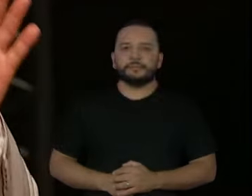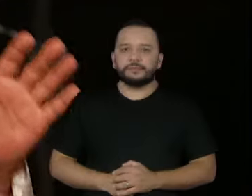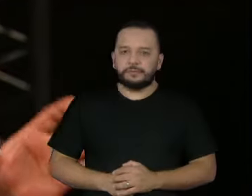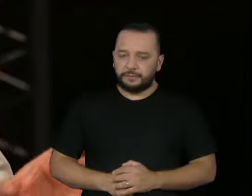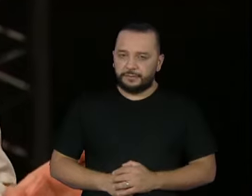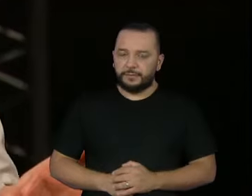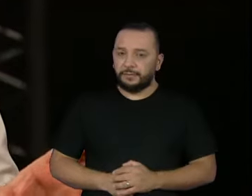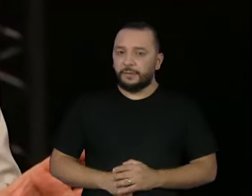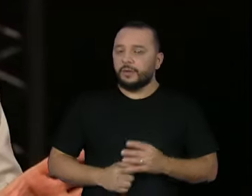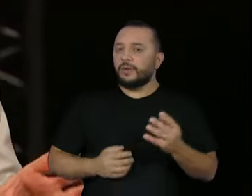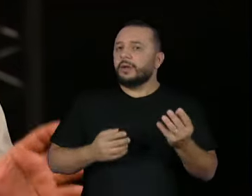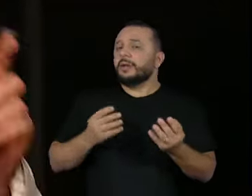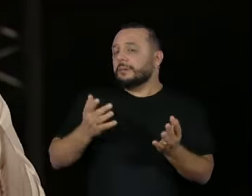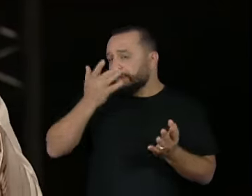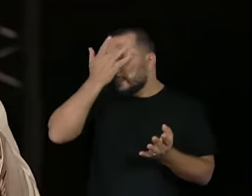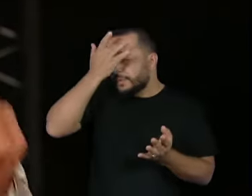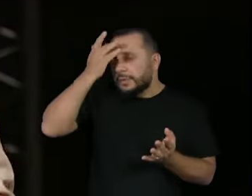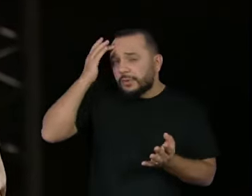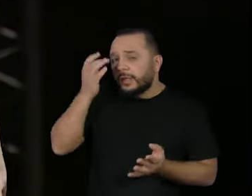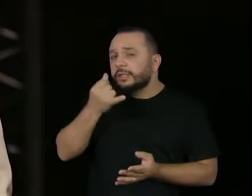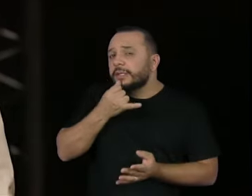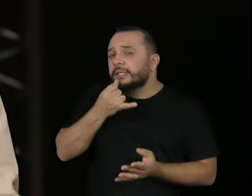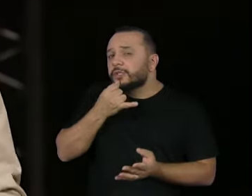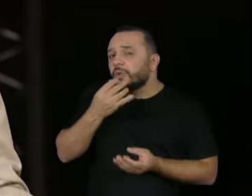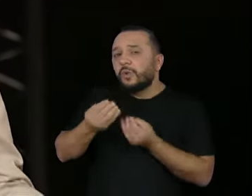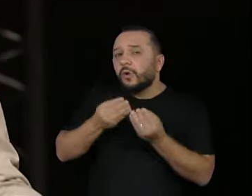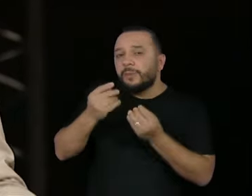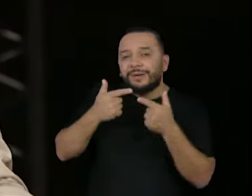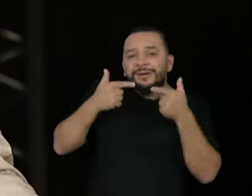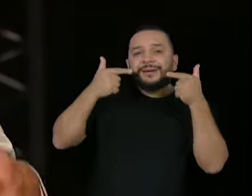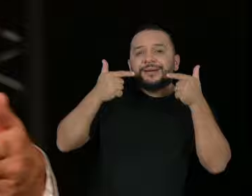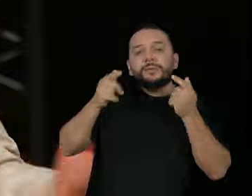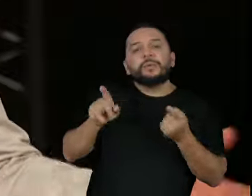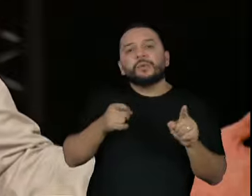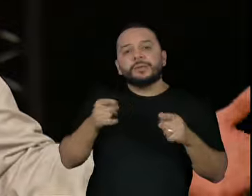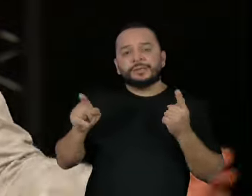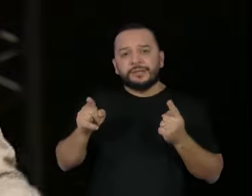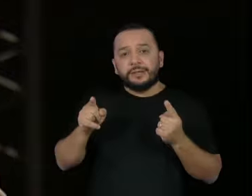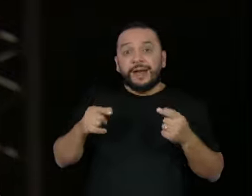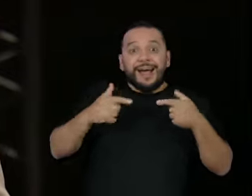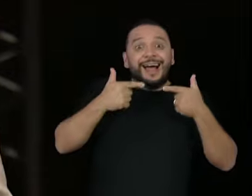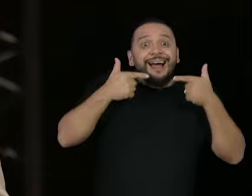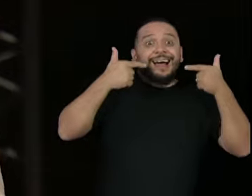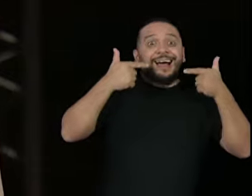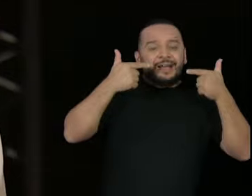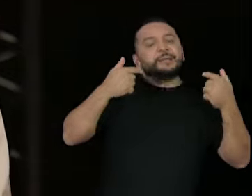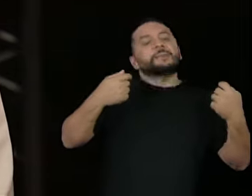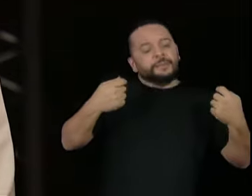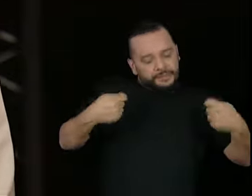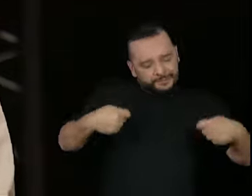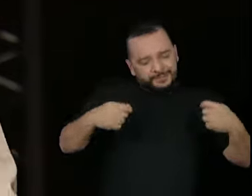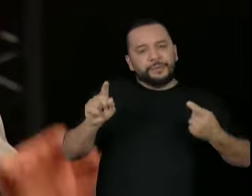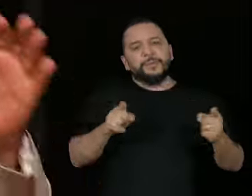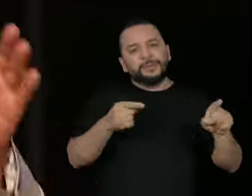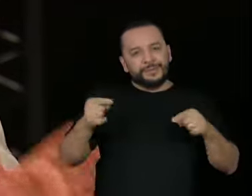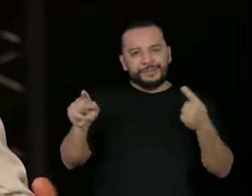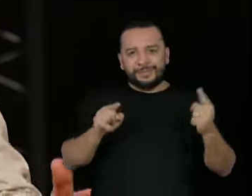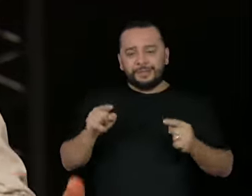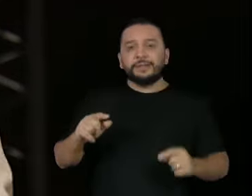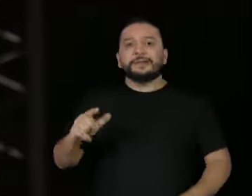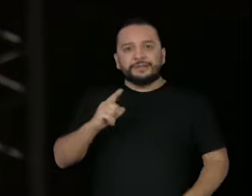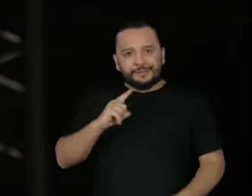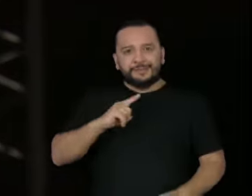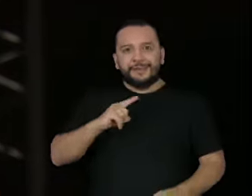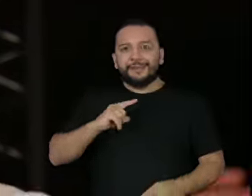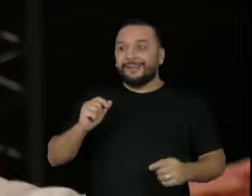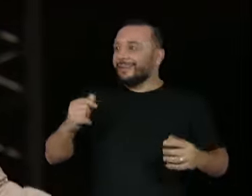Receita para quem estiver triste, música. Se estiver alegre, música. Se estiver saudoso,